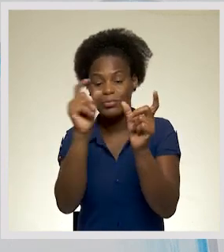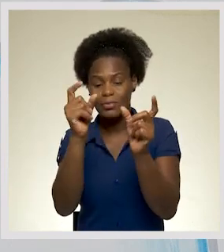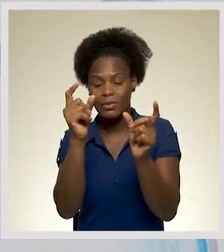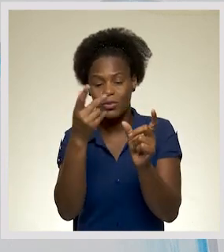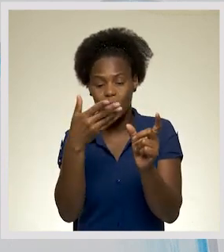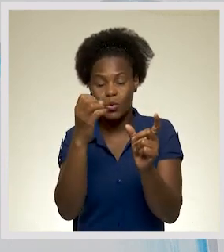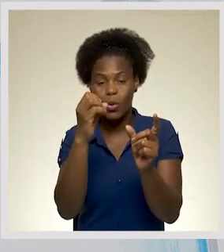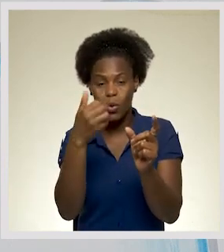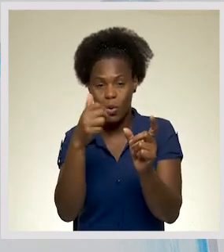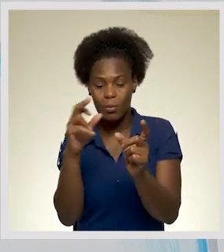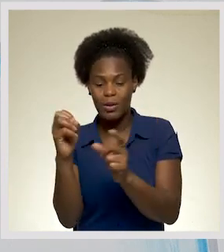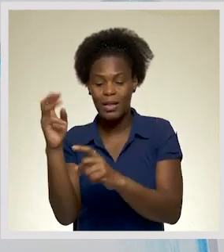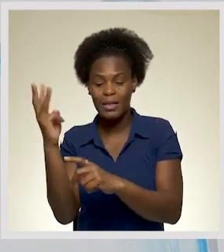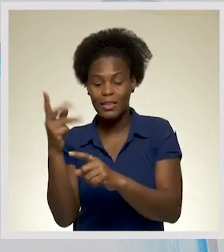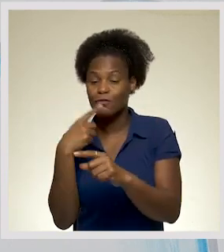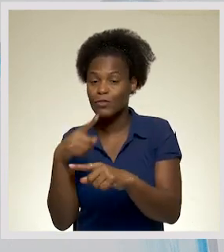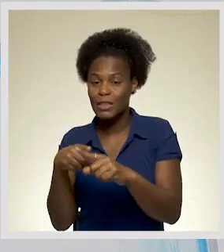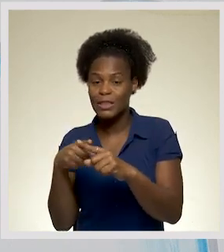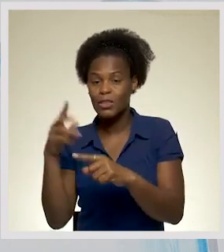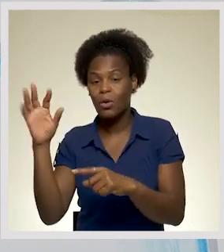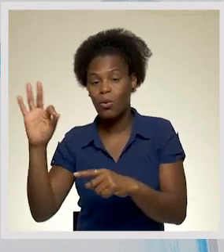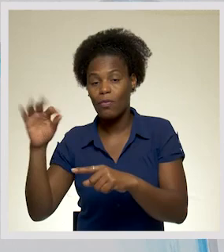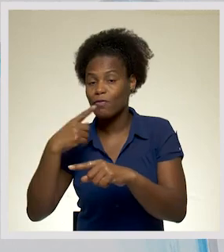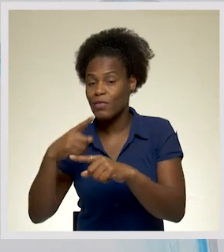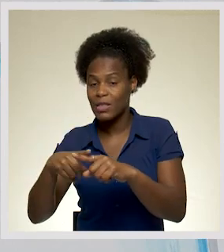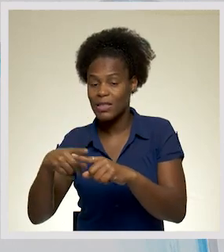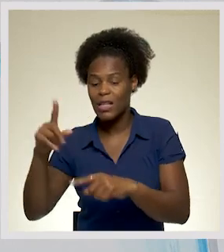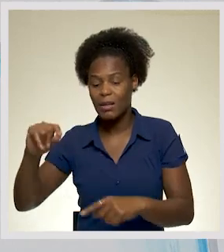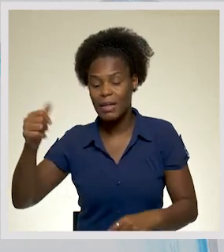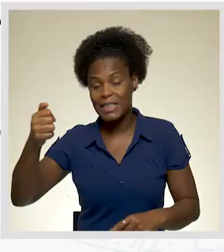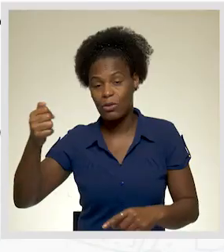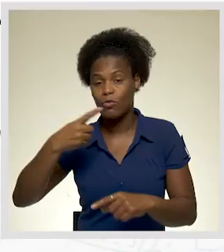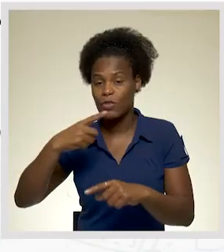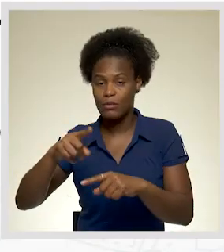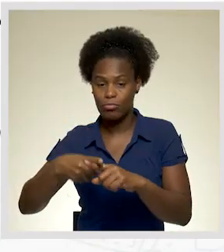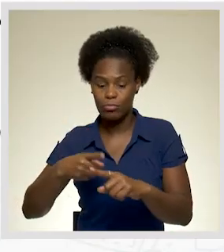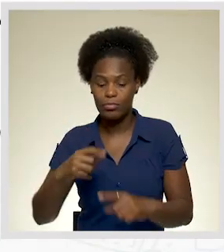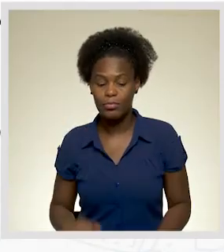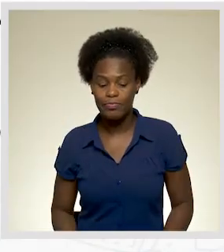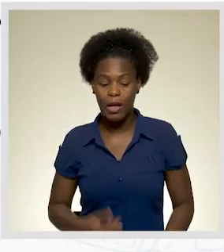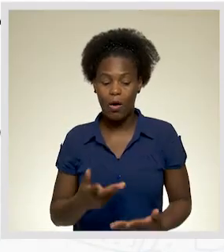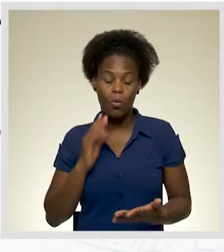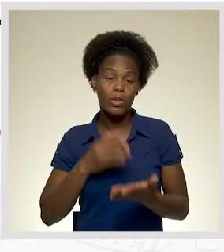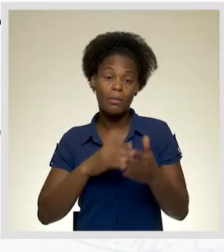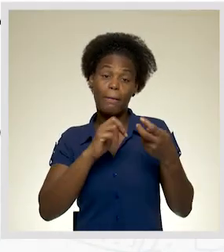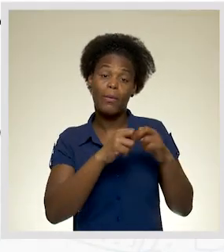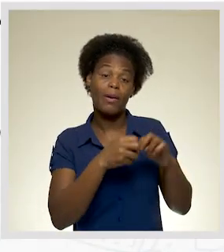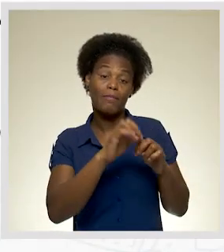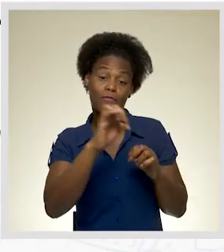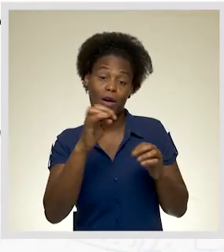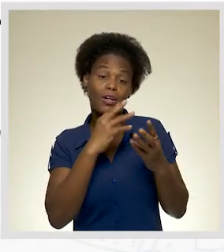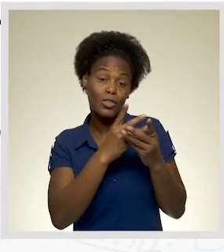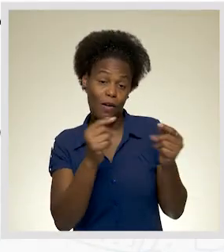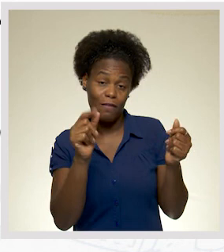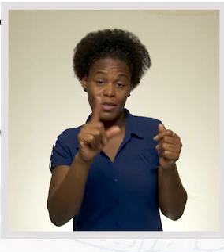é? Dobro, triplo, quádruplo e quíntuplo. Por último, temos um problema que terão